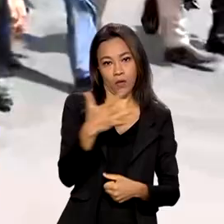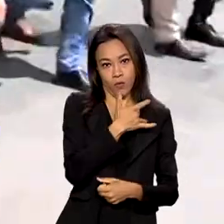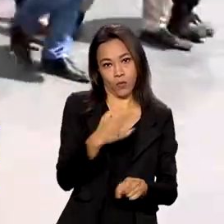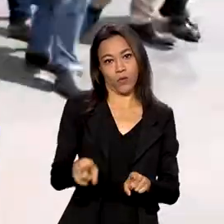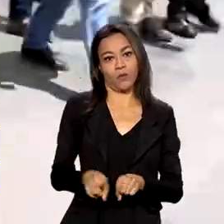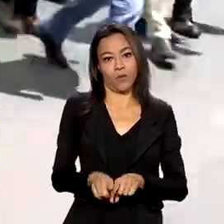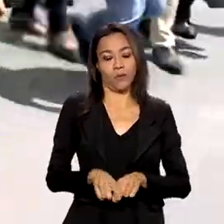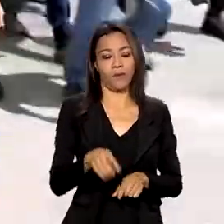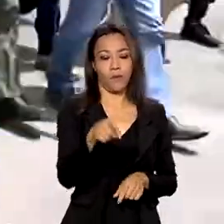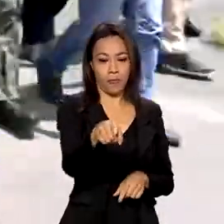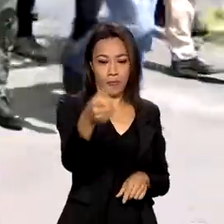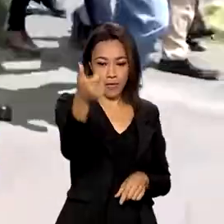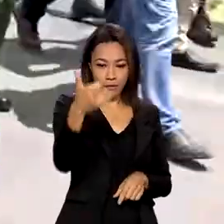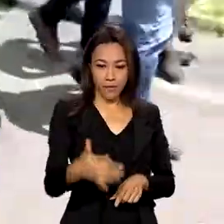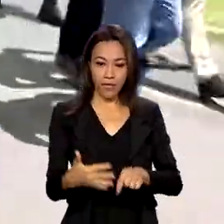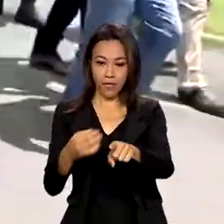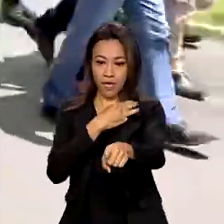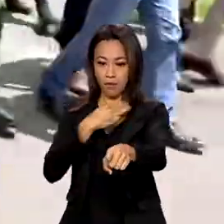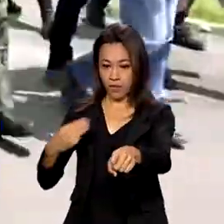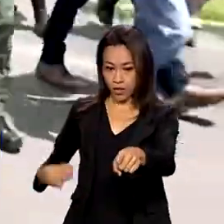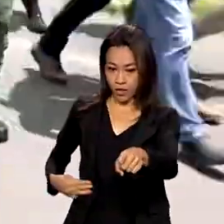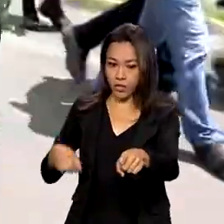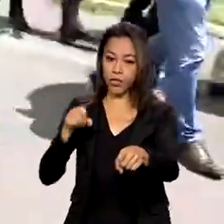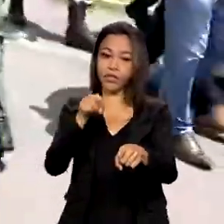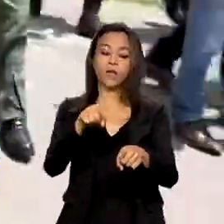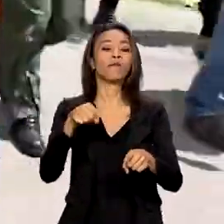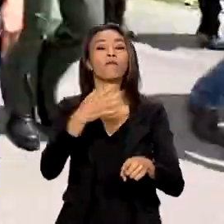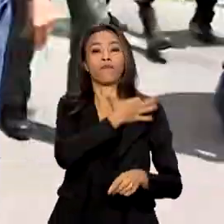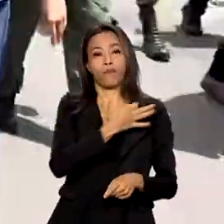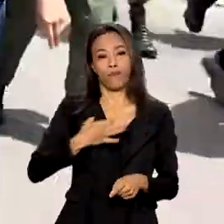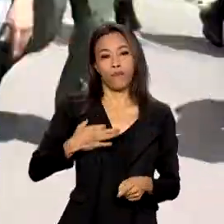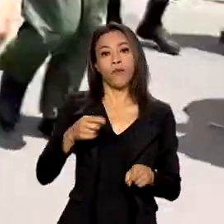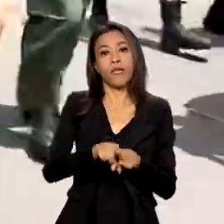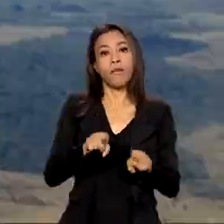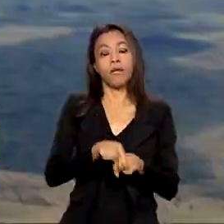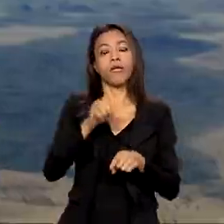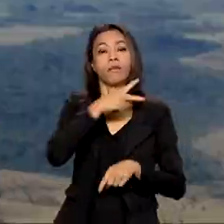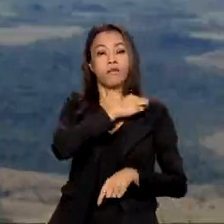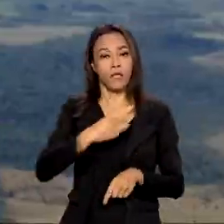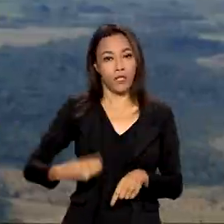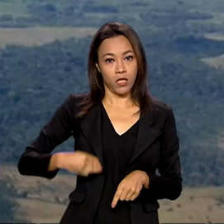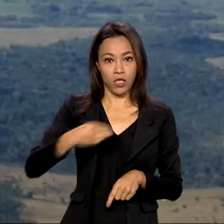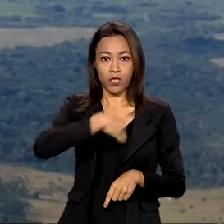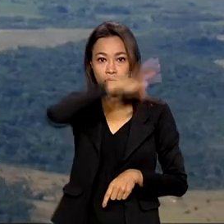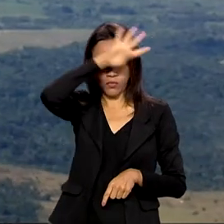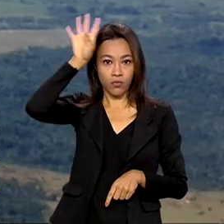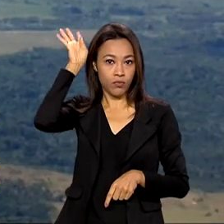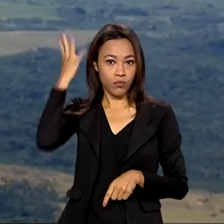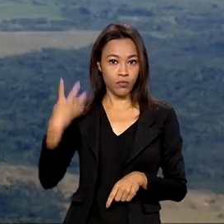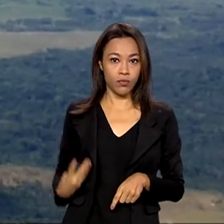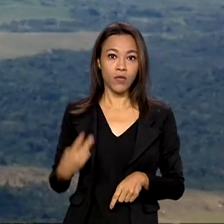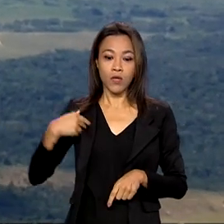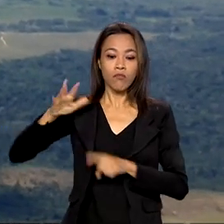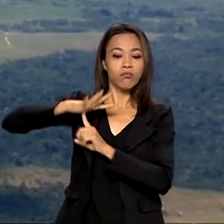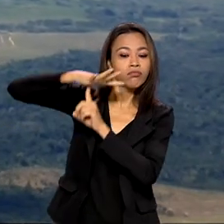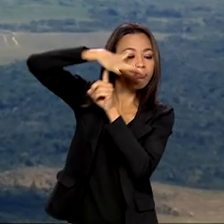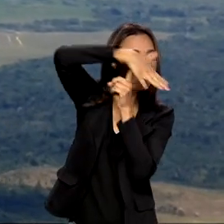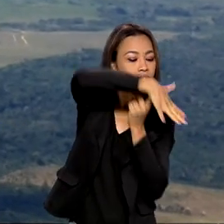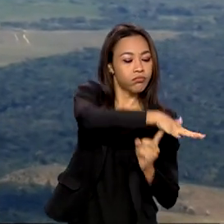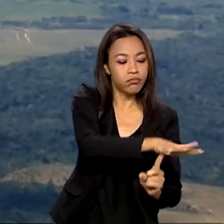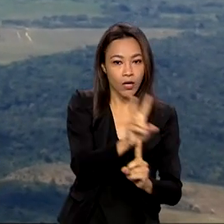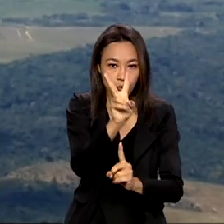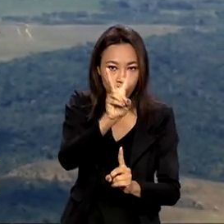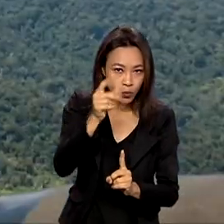As ministras do Meio Ambiente, Mudança do Clima e dos povos indígenas sobrevoaram a terra Yanomami para avaliar